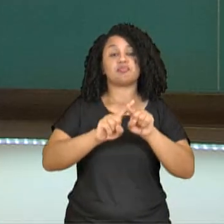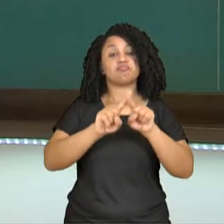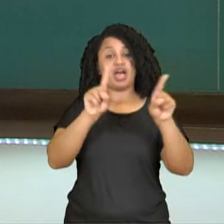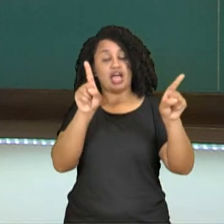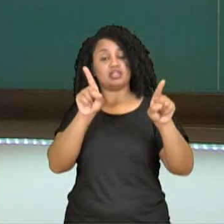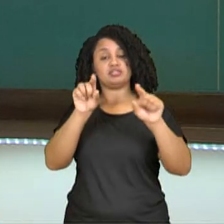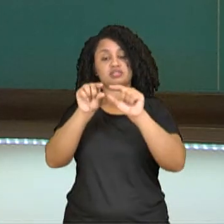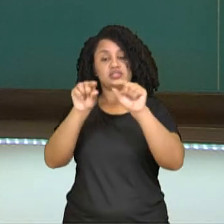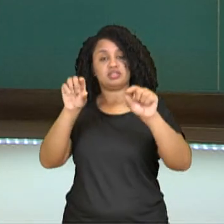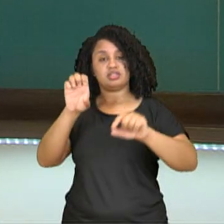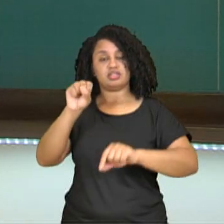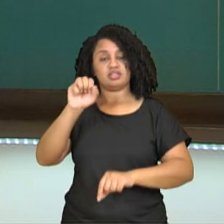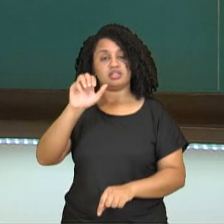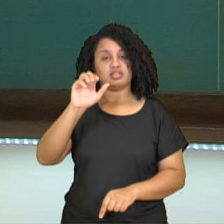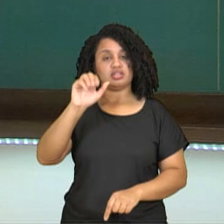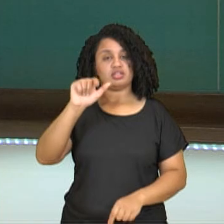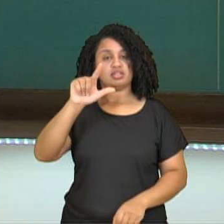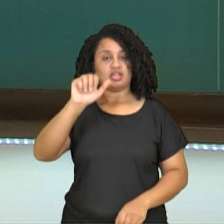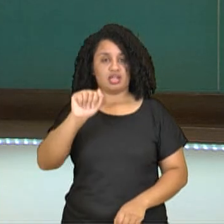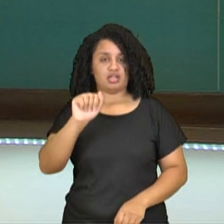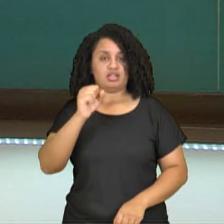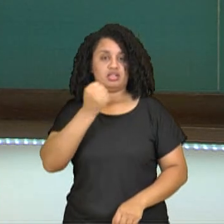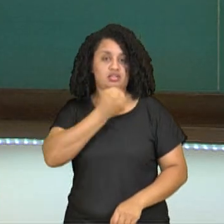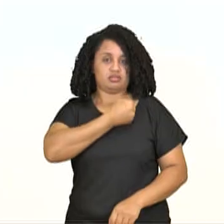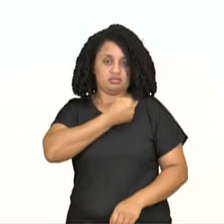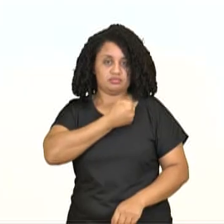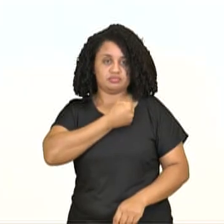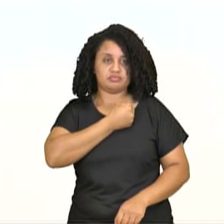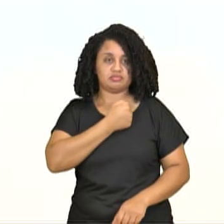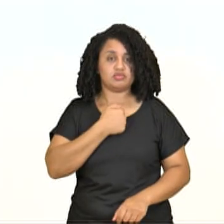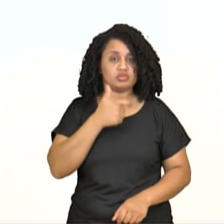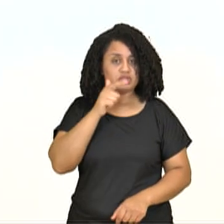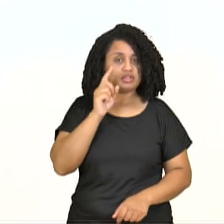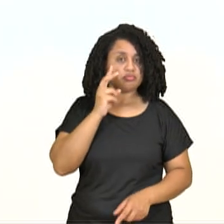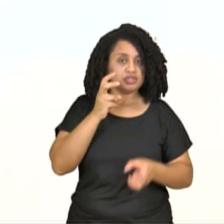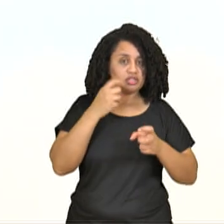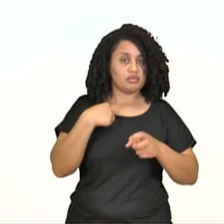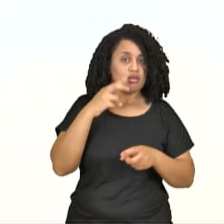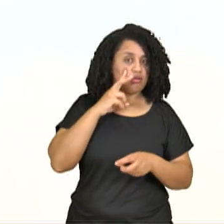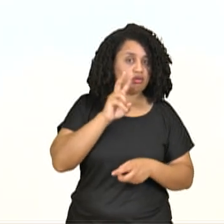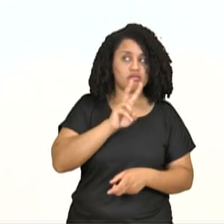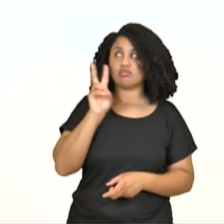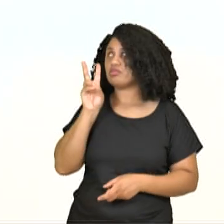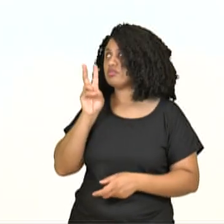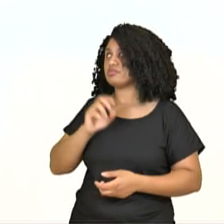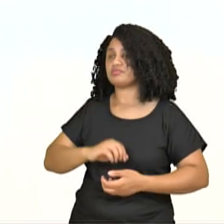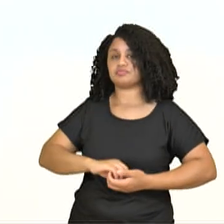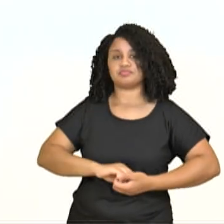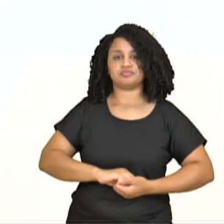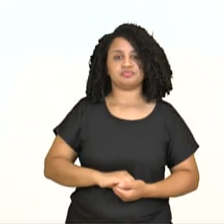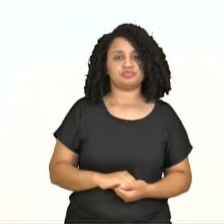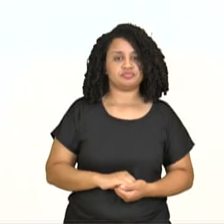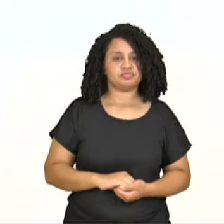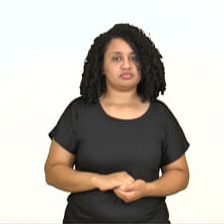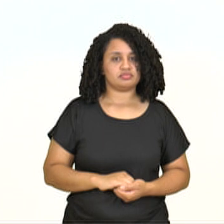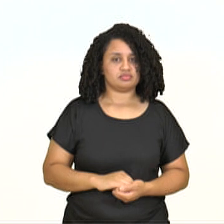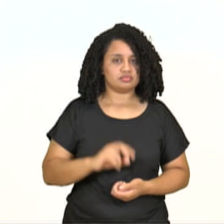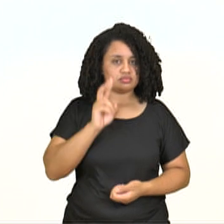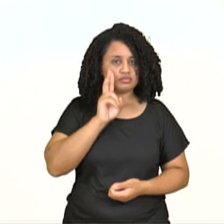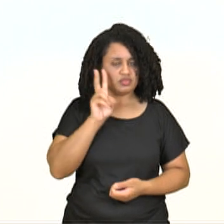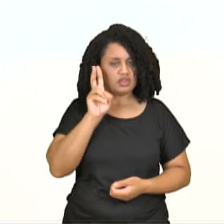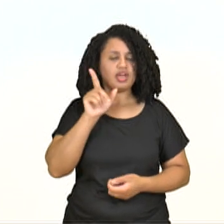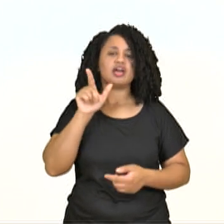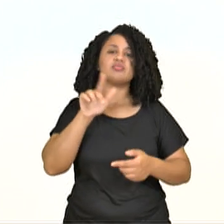quando falamos da escala numérica, conforme você pode visualizar lá na tela, Trata-se de uma representação matemática